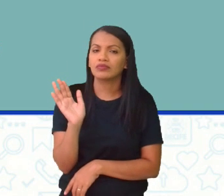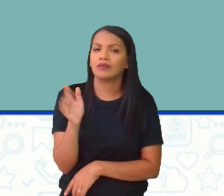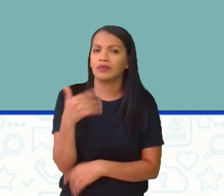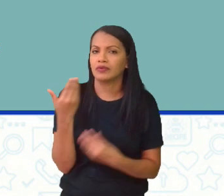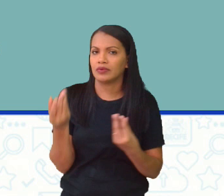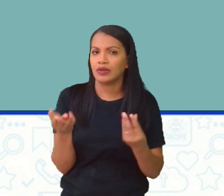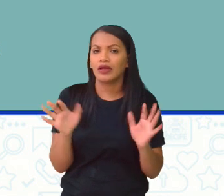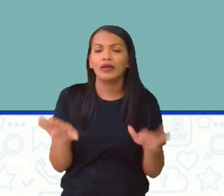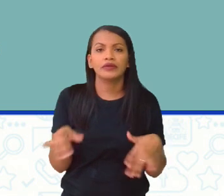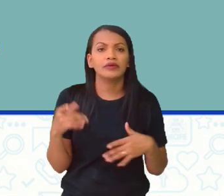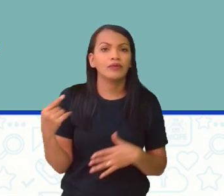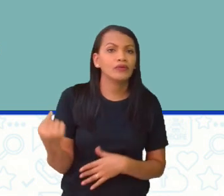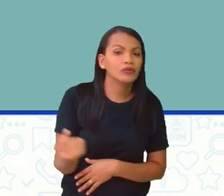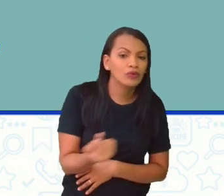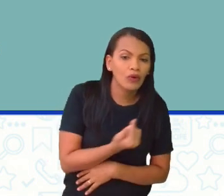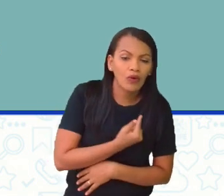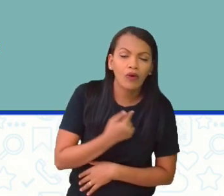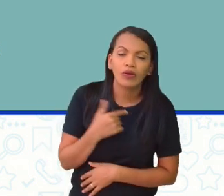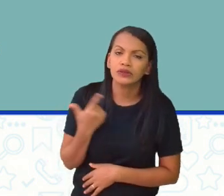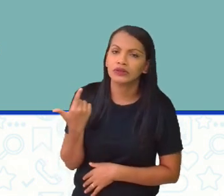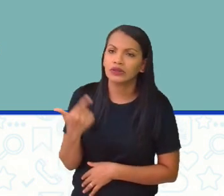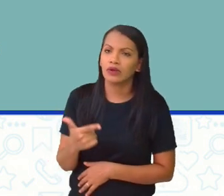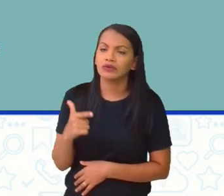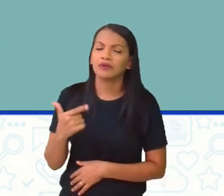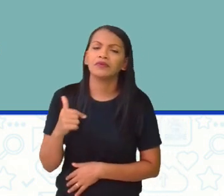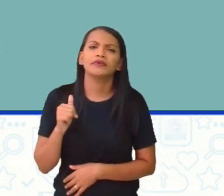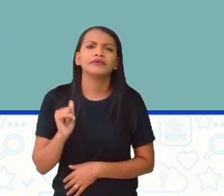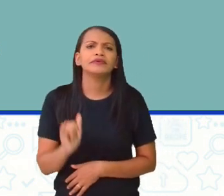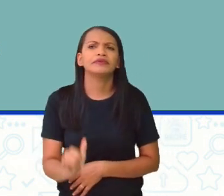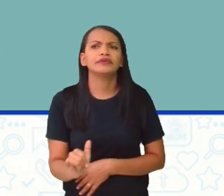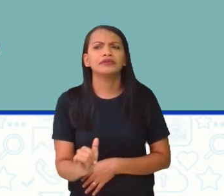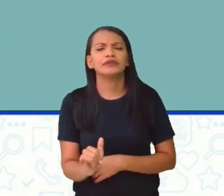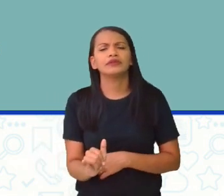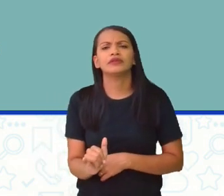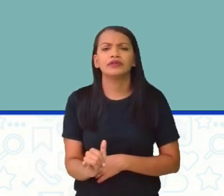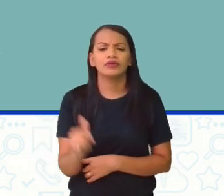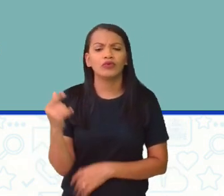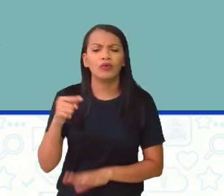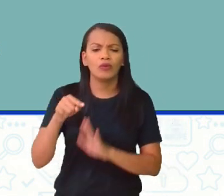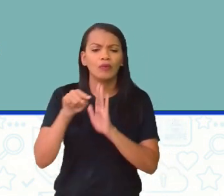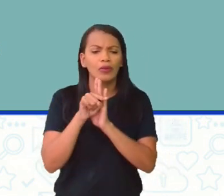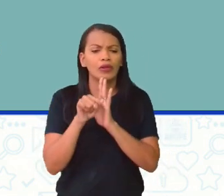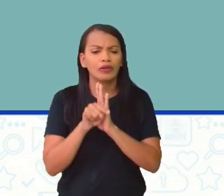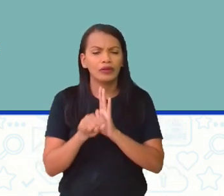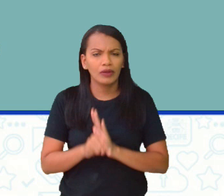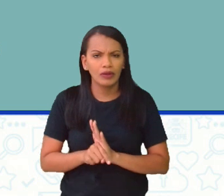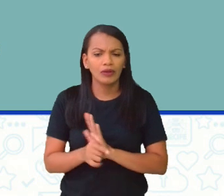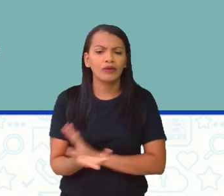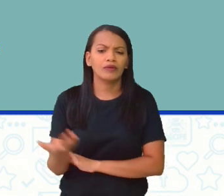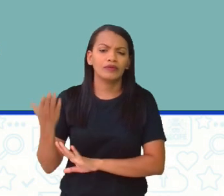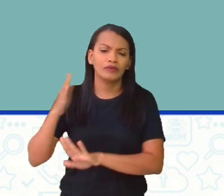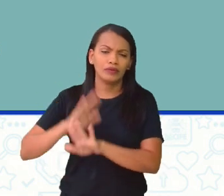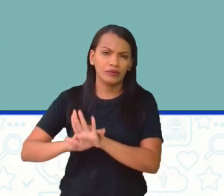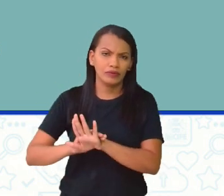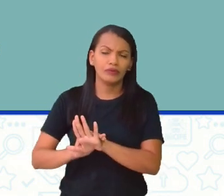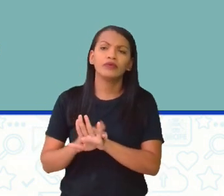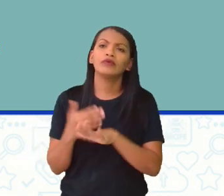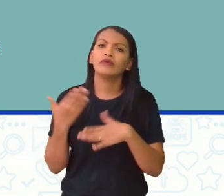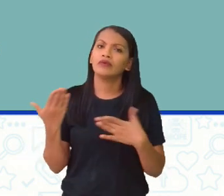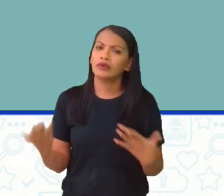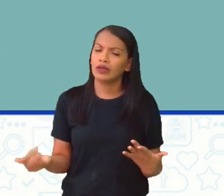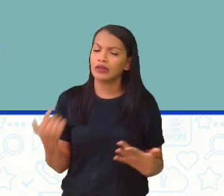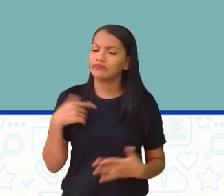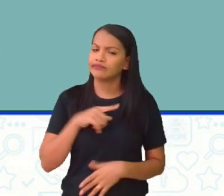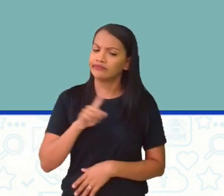Então, nós não teremos sucesso se esse planejamento por trás de tudo isso